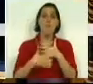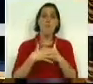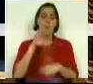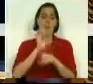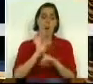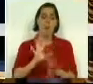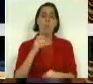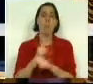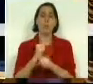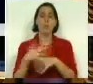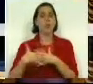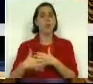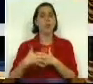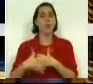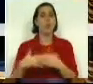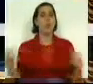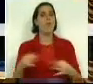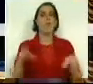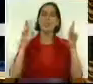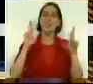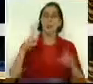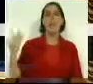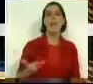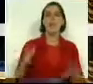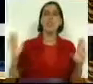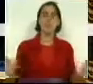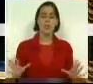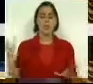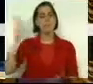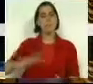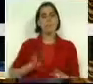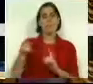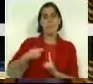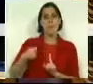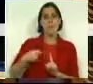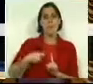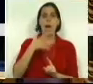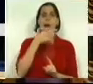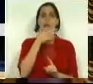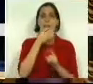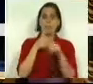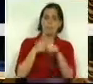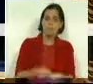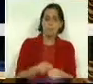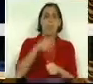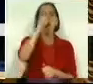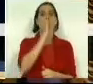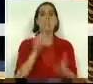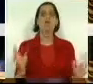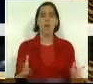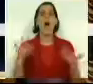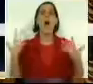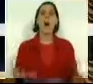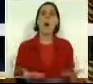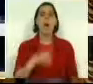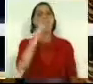enquanto trabalharam, e descontaram na expectativa legítima de receber essas prestações nos termos que estabeleceram com o Estado. E